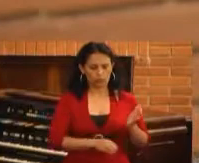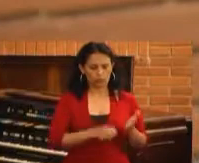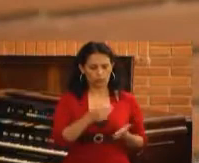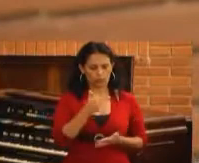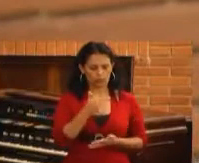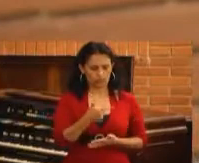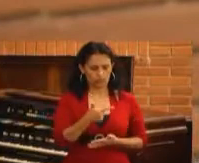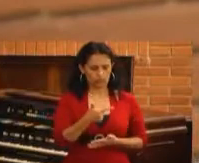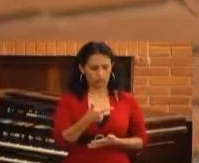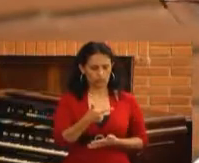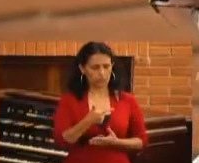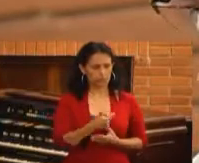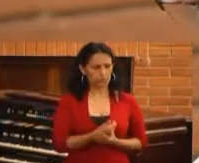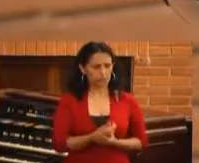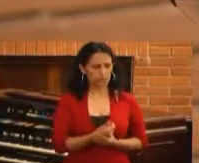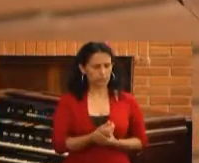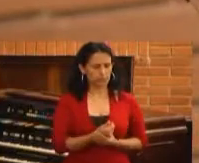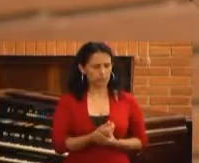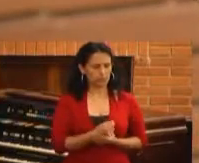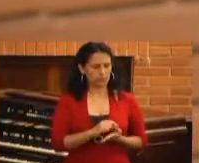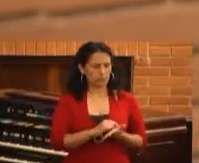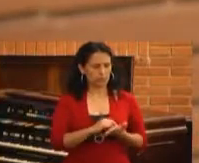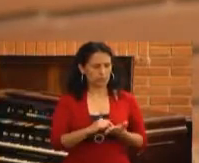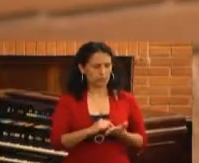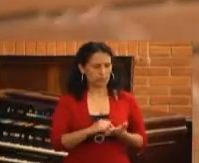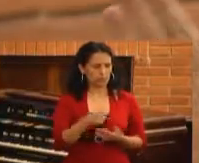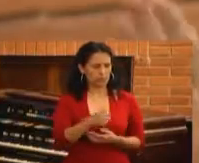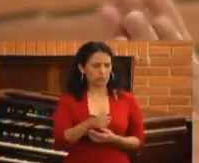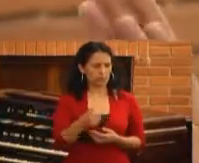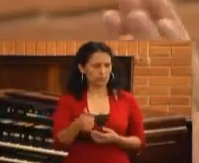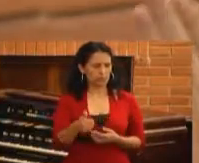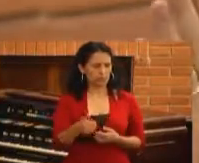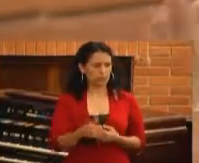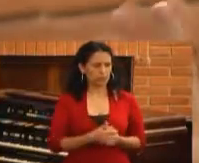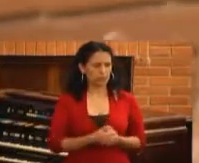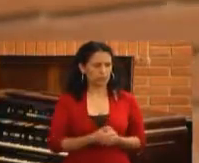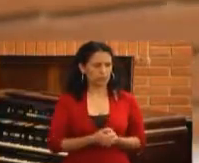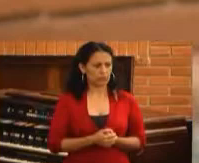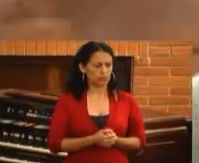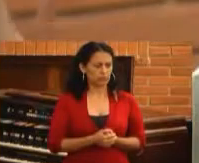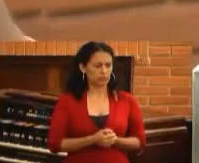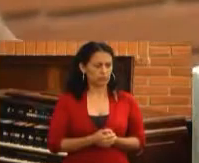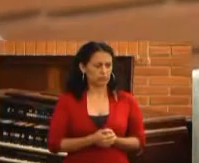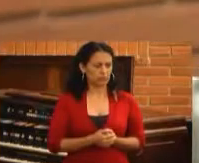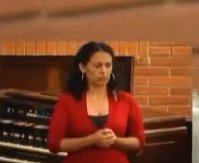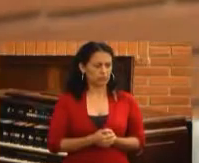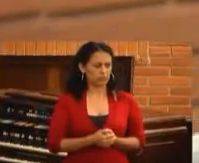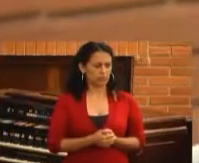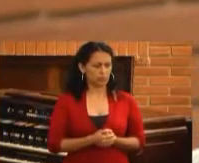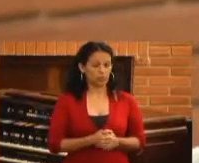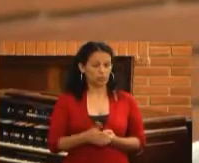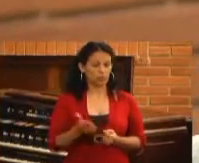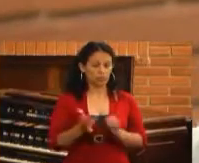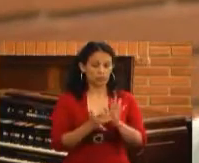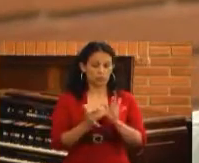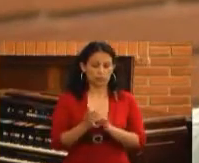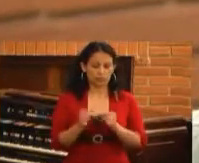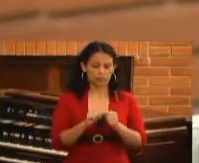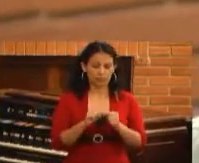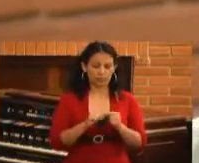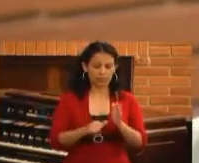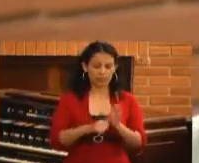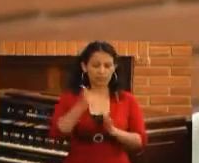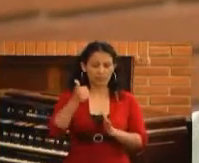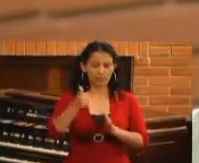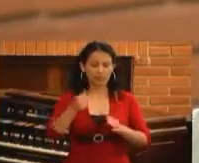2, o versículo 11, quando ele fez o primeiro milagre, o